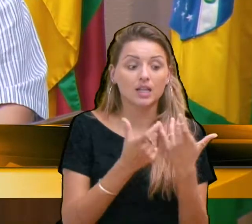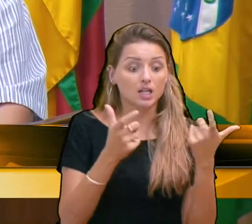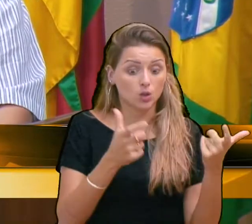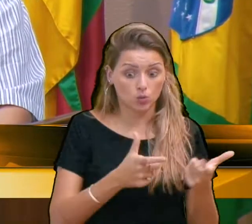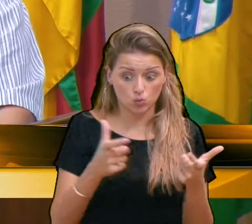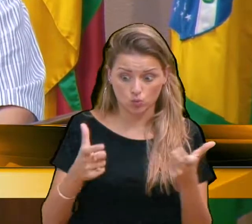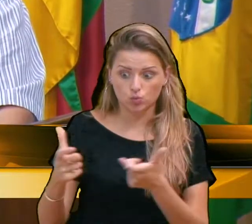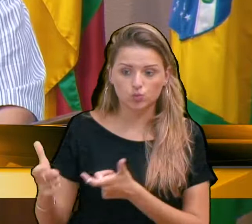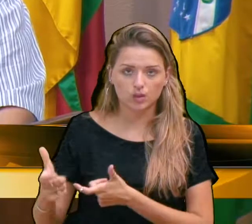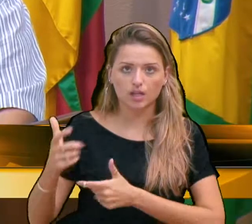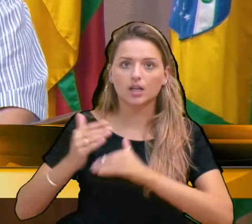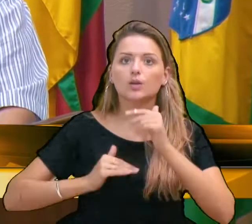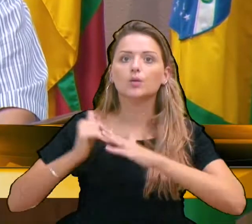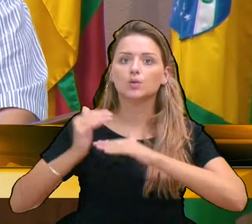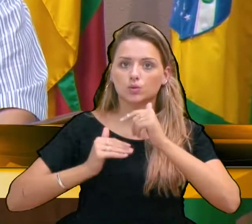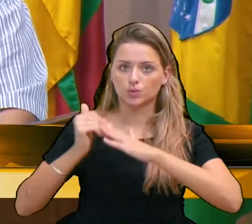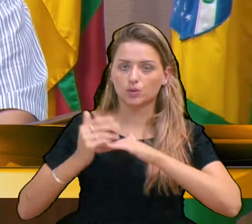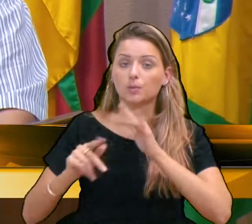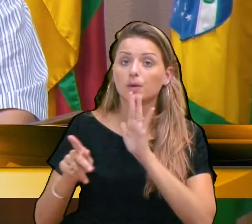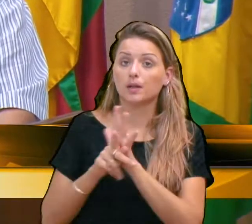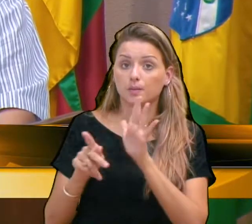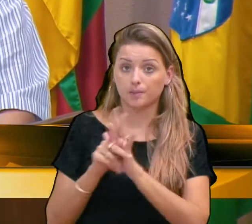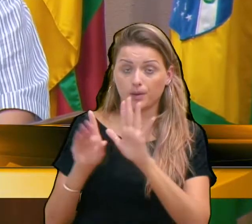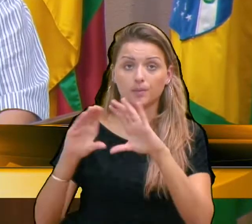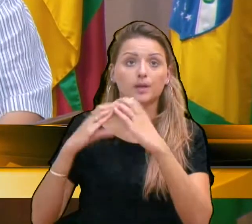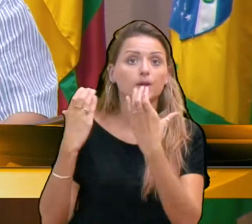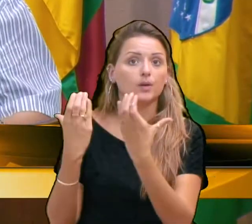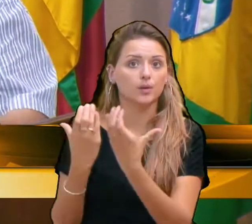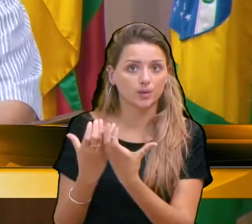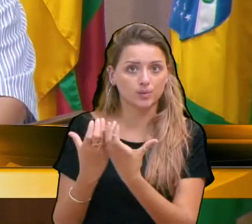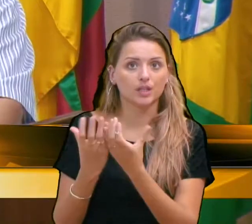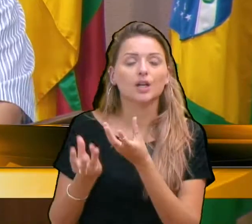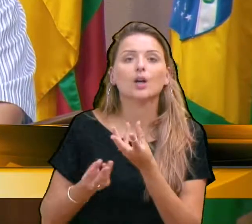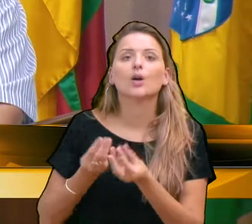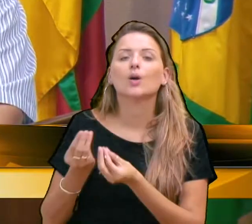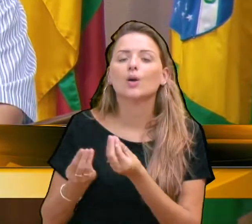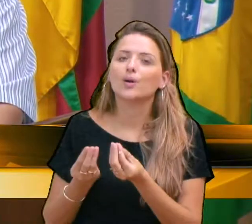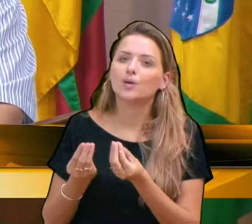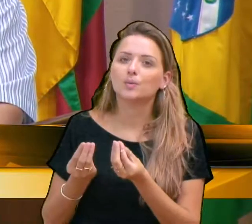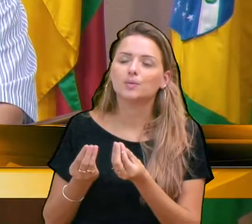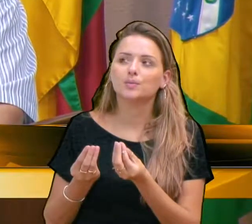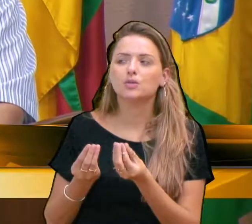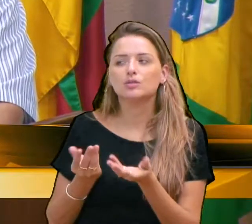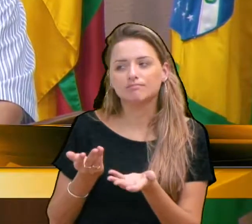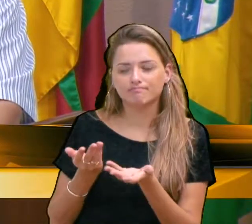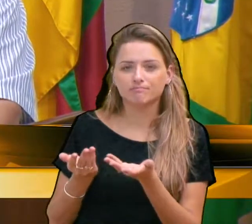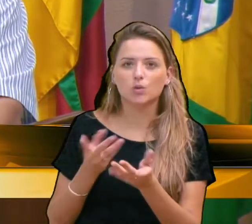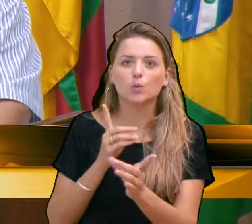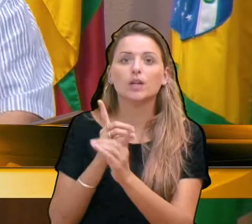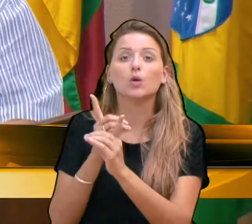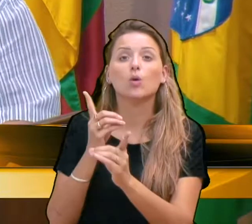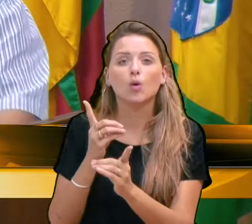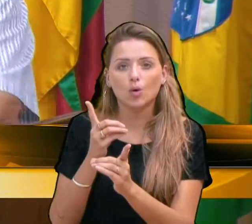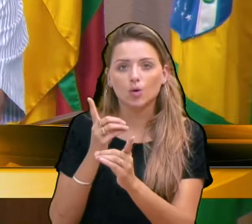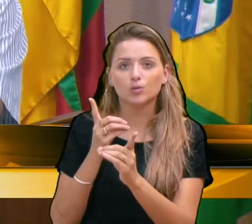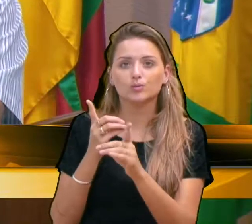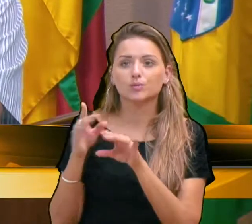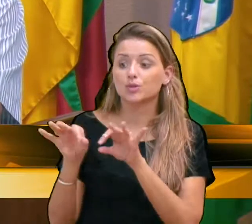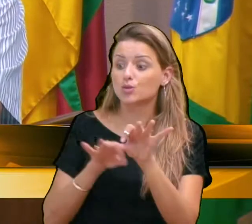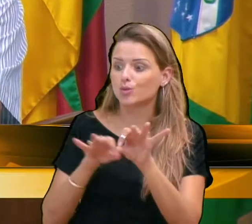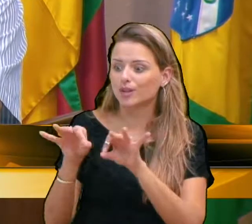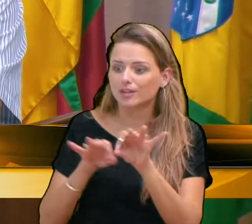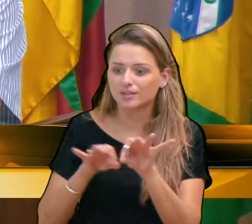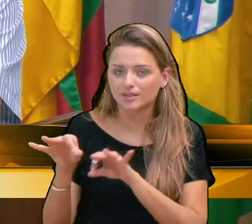espaços construídos por essas comunidades como espaço de encontro e de